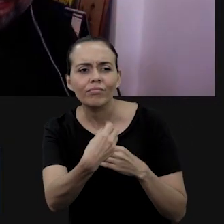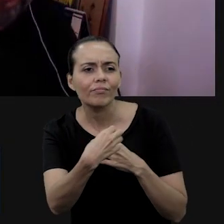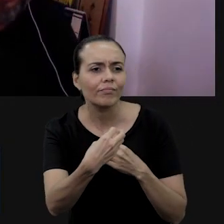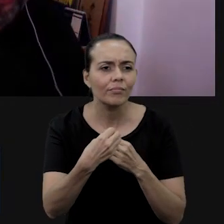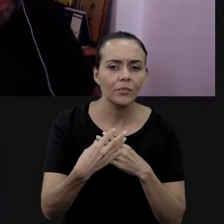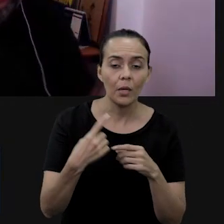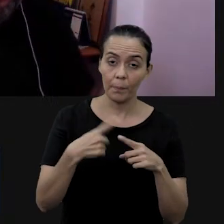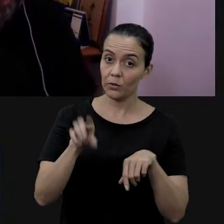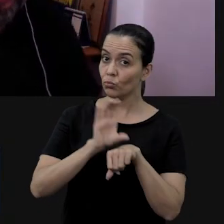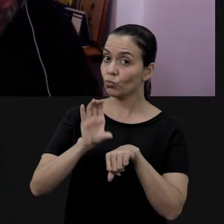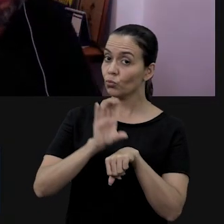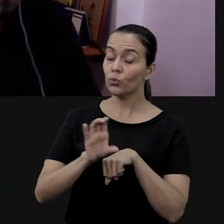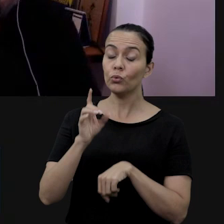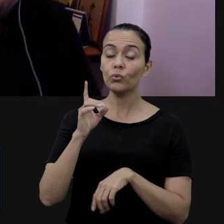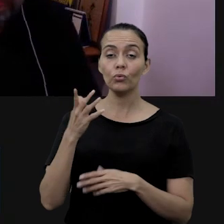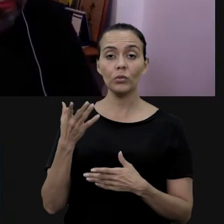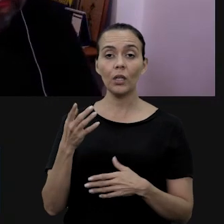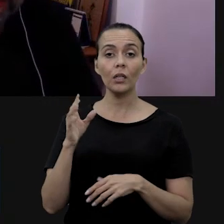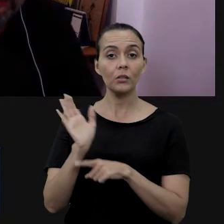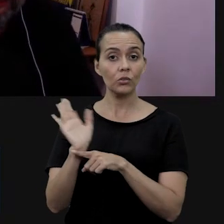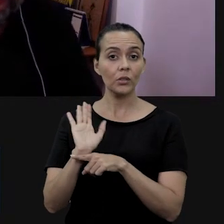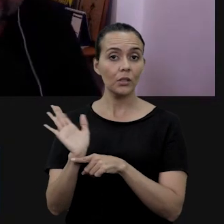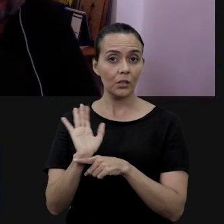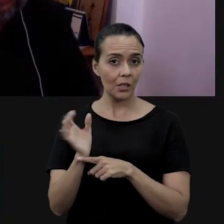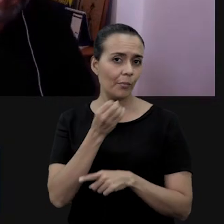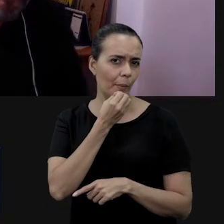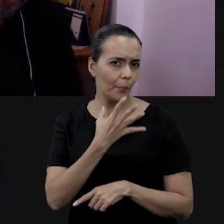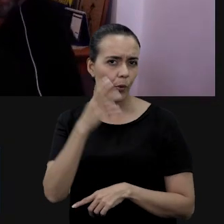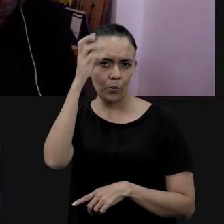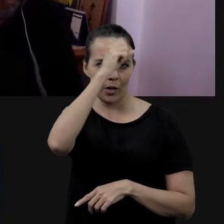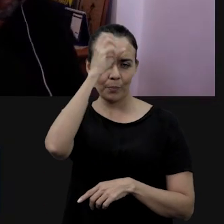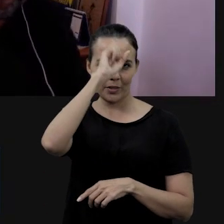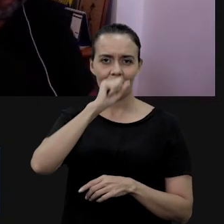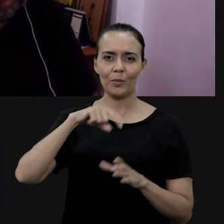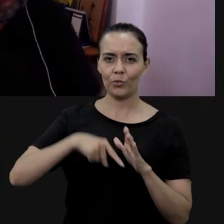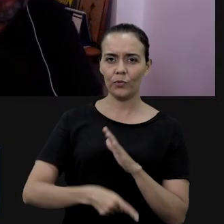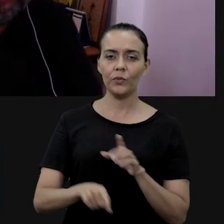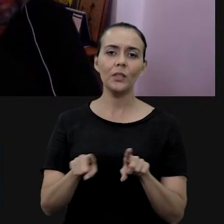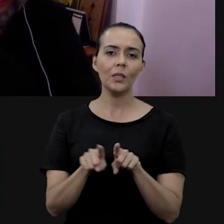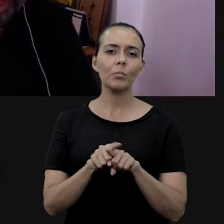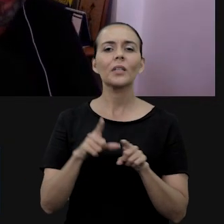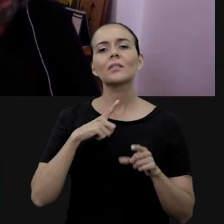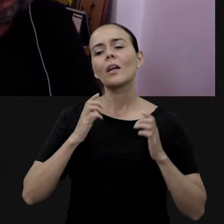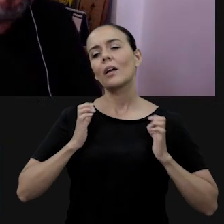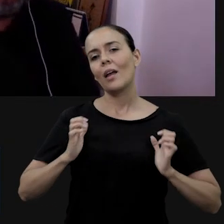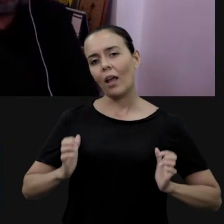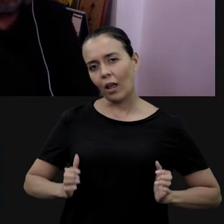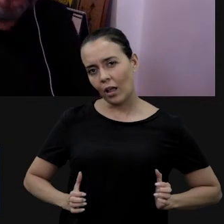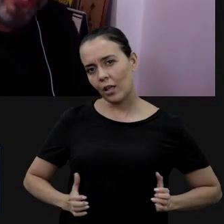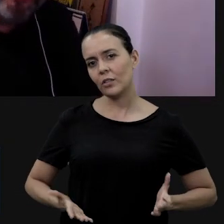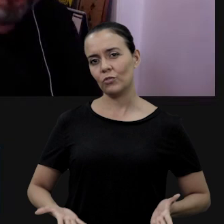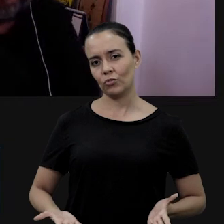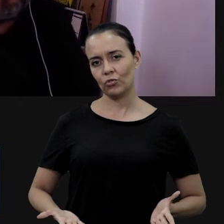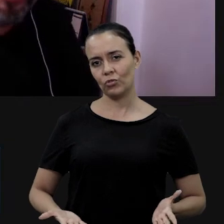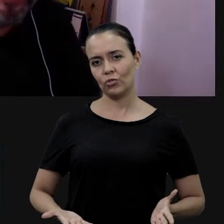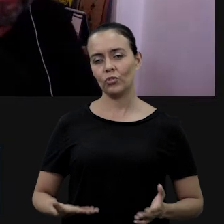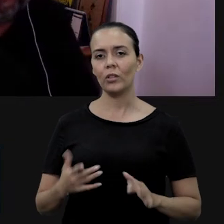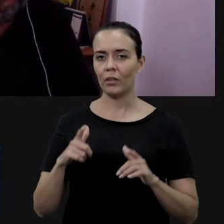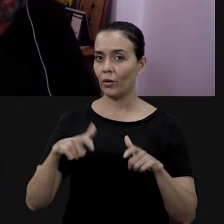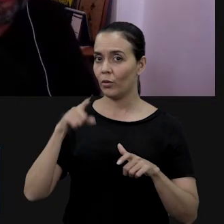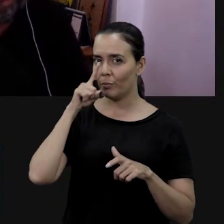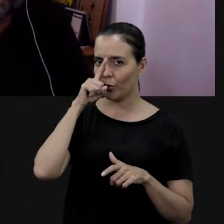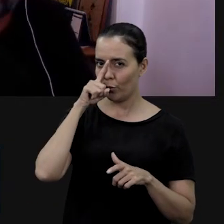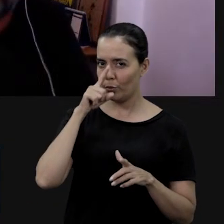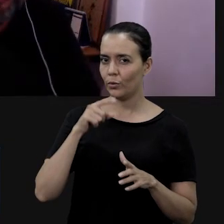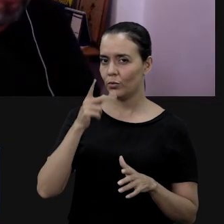ir entrando na área dessa forma. E um curso de cinema para aprender a gramática. Você tem que. E tem a ética de set, de